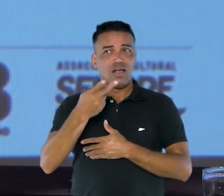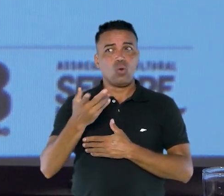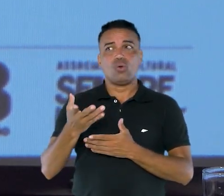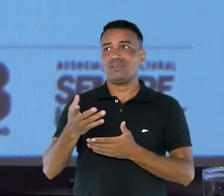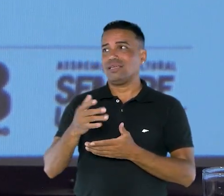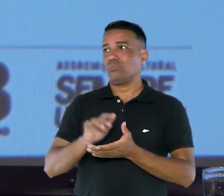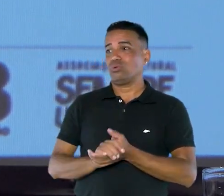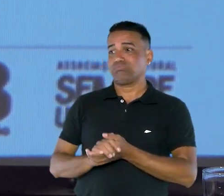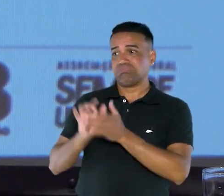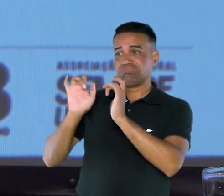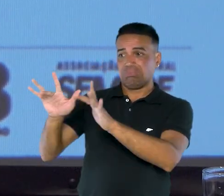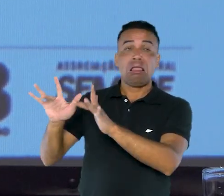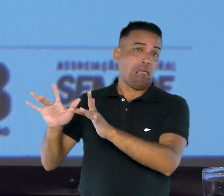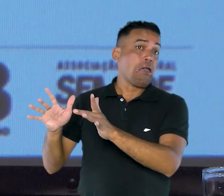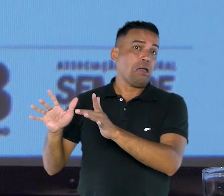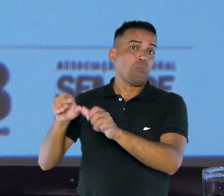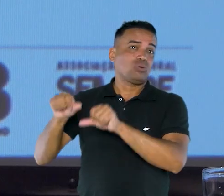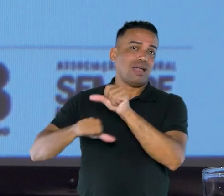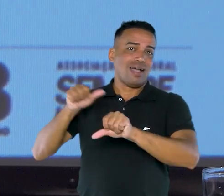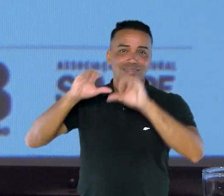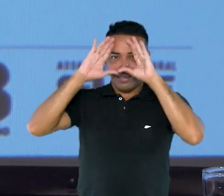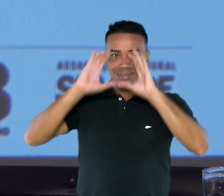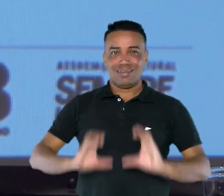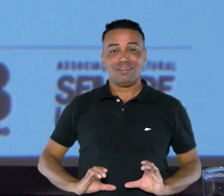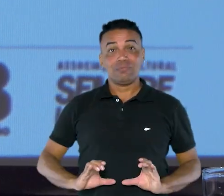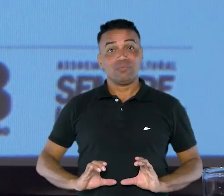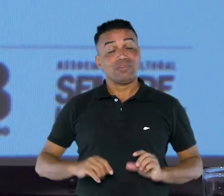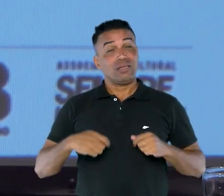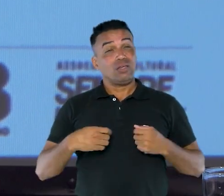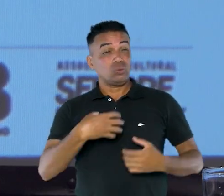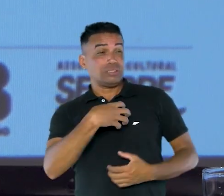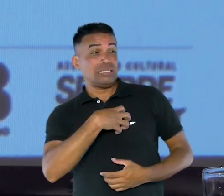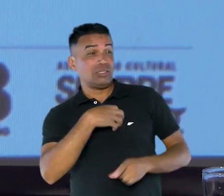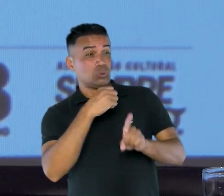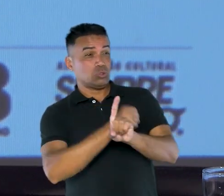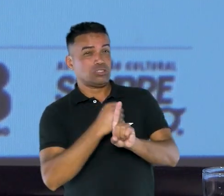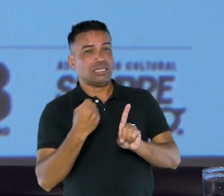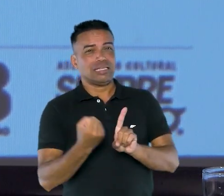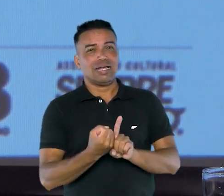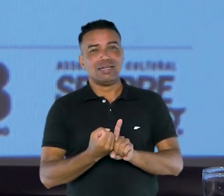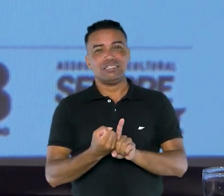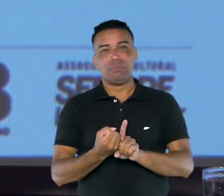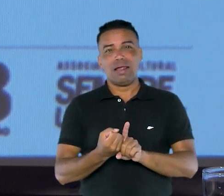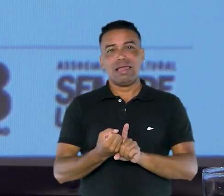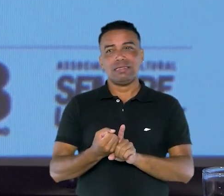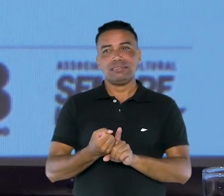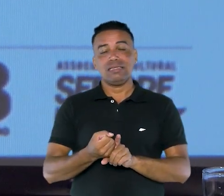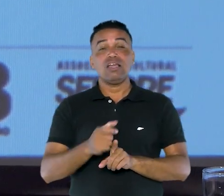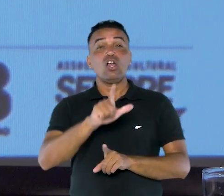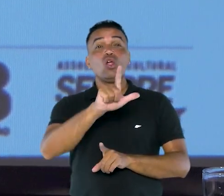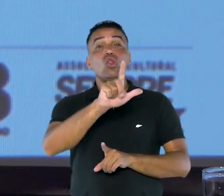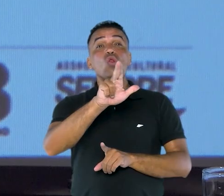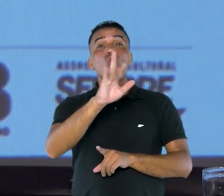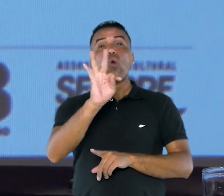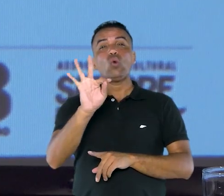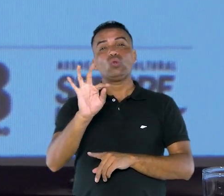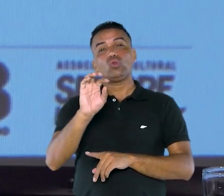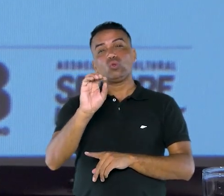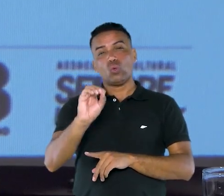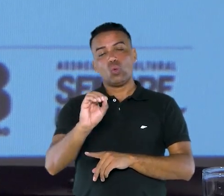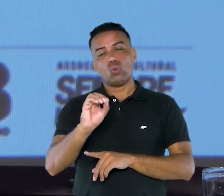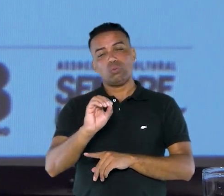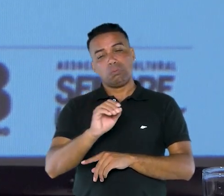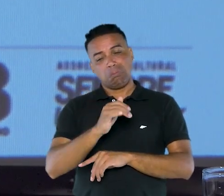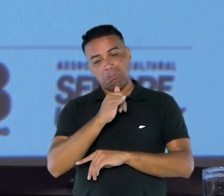do desapego também. Porque eu sinto que a nossa sociedade está numa espécie de luto lento, assim, sabe? Isso daqui não